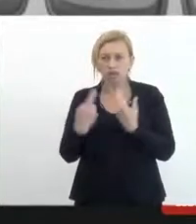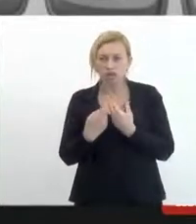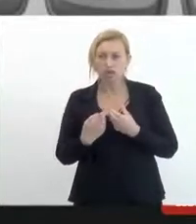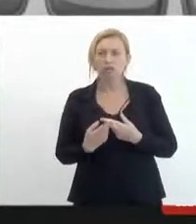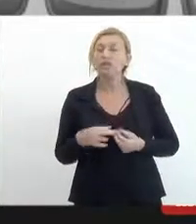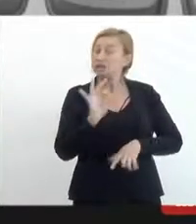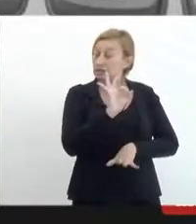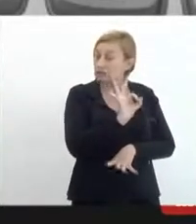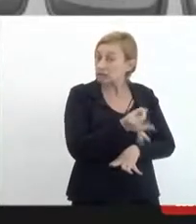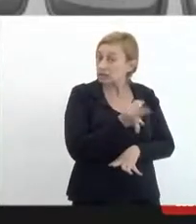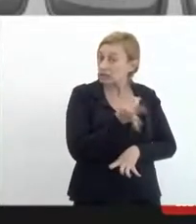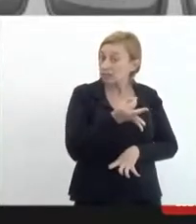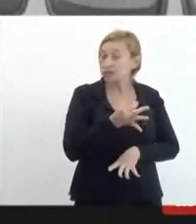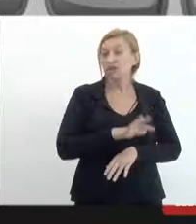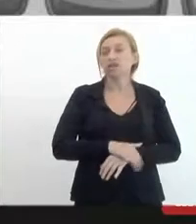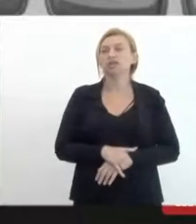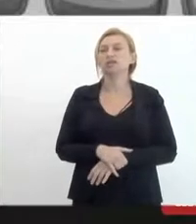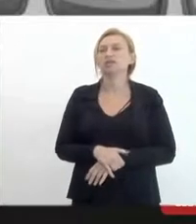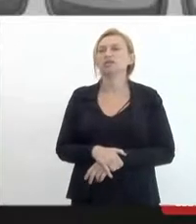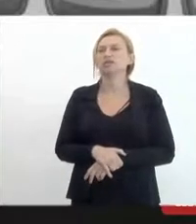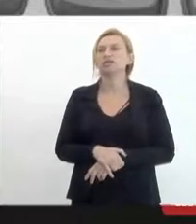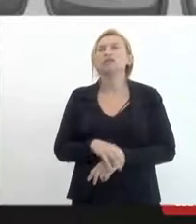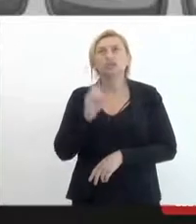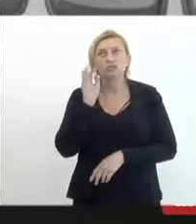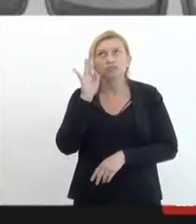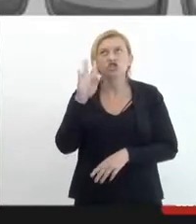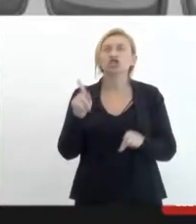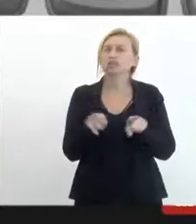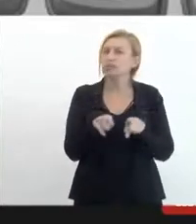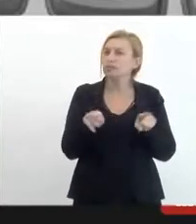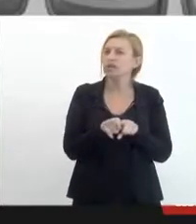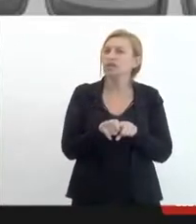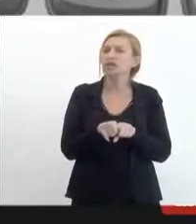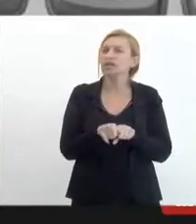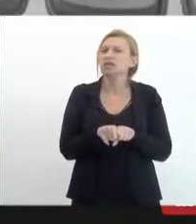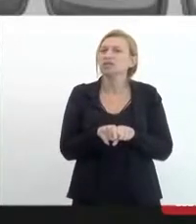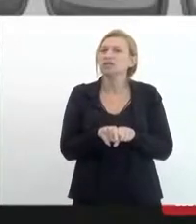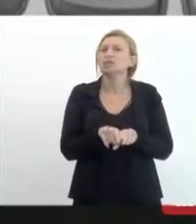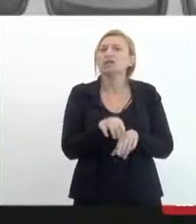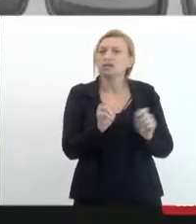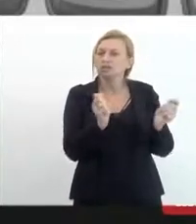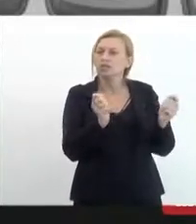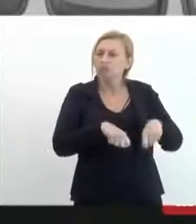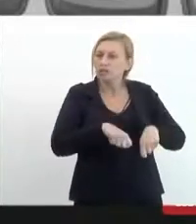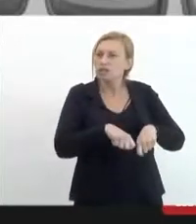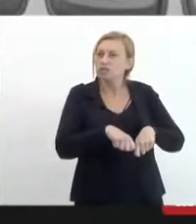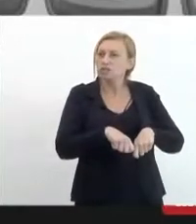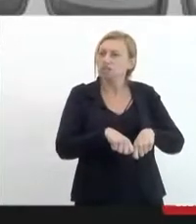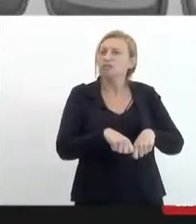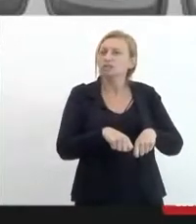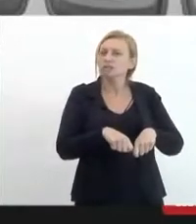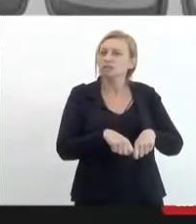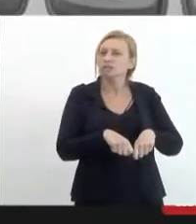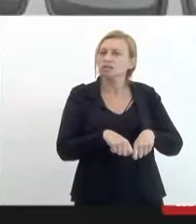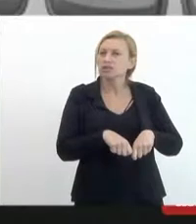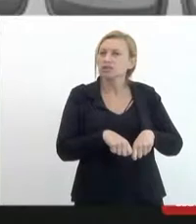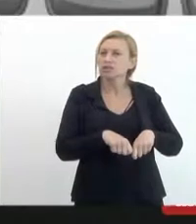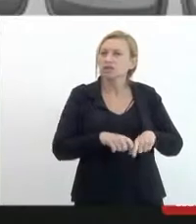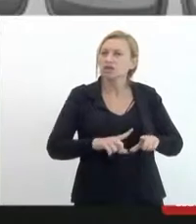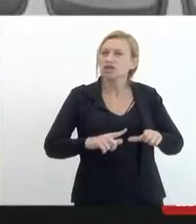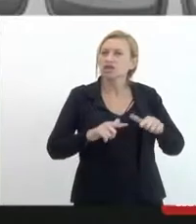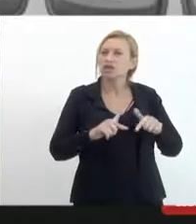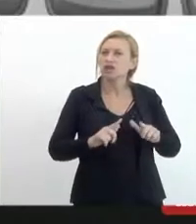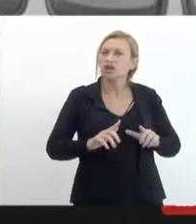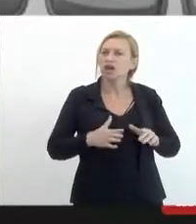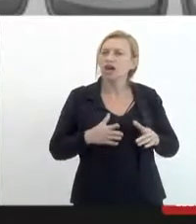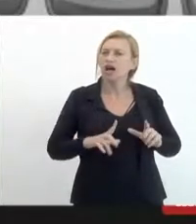E, evidentemente, imaginando também que é preciso atacar as causas raiz, não